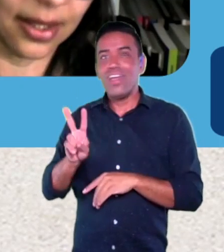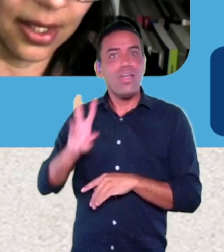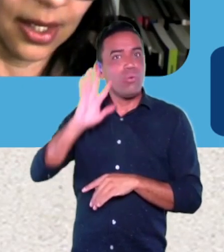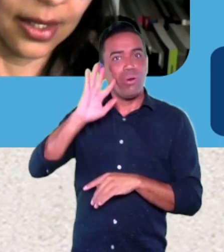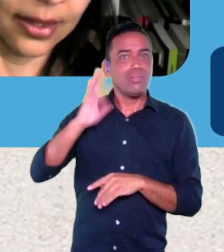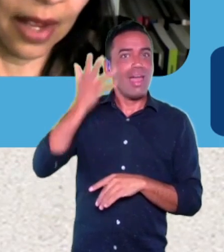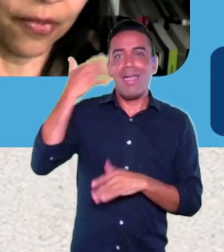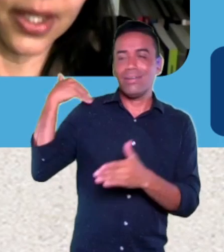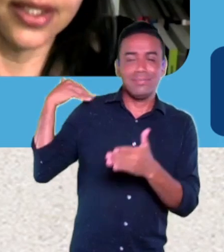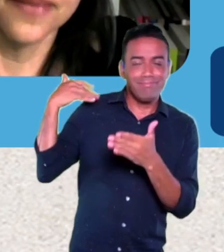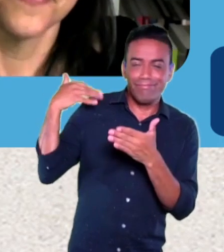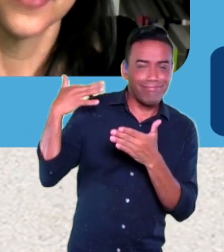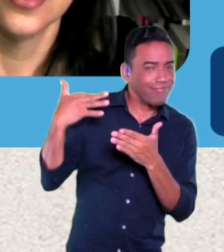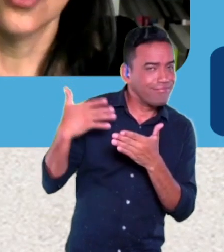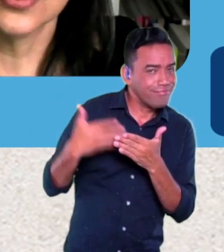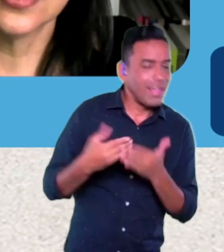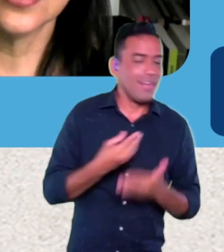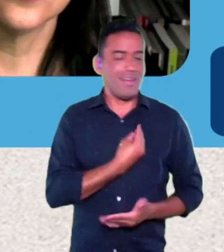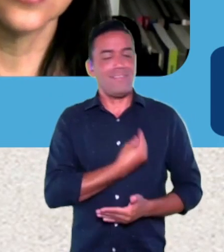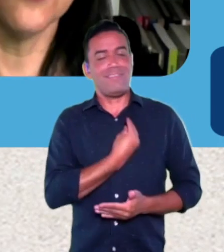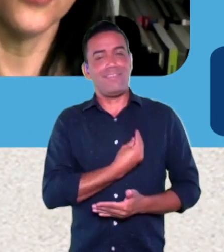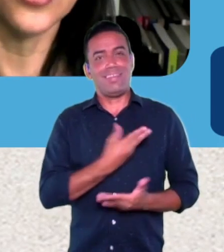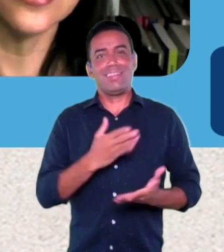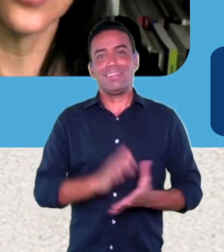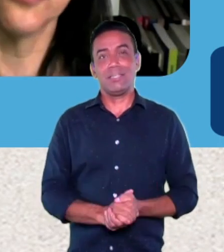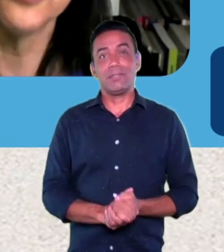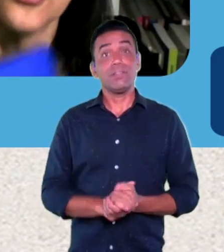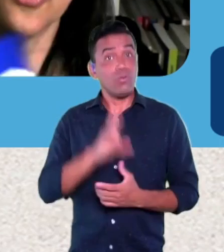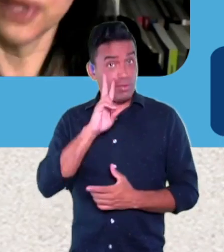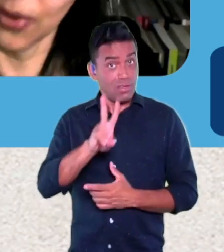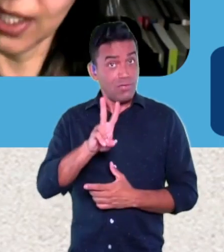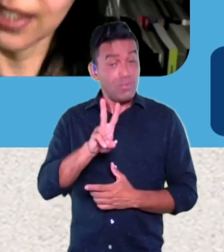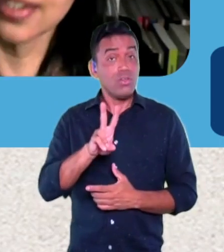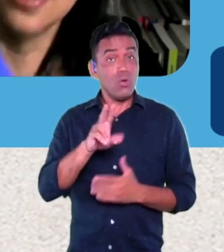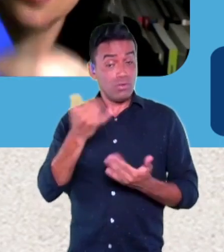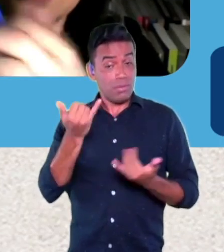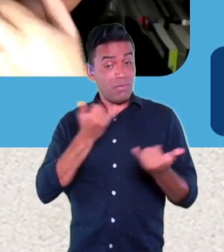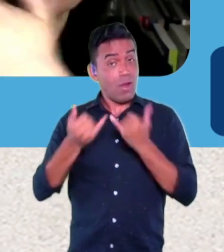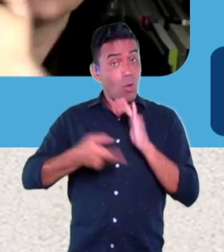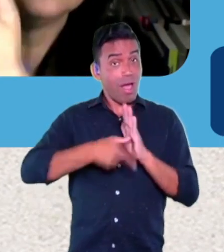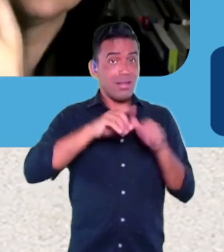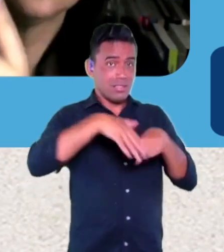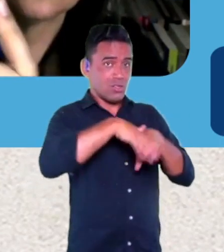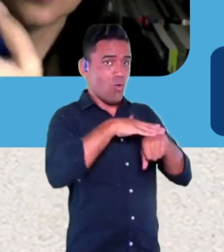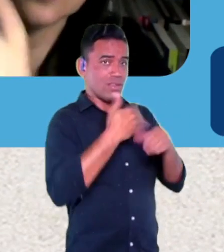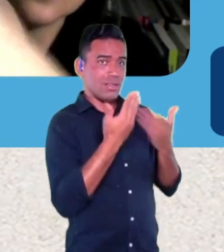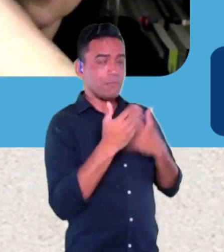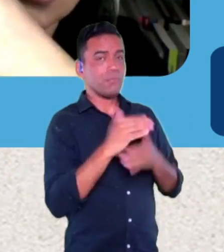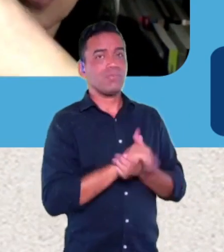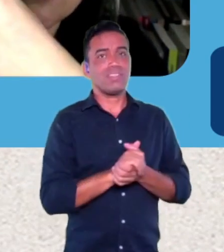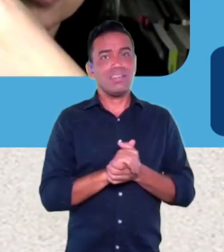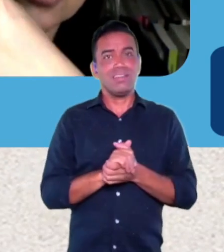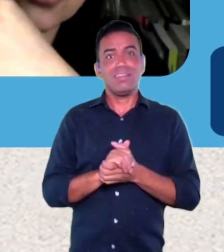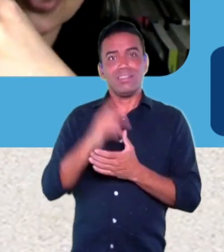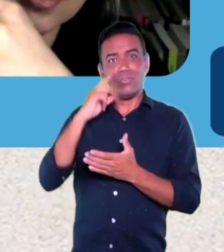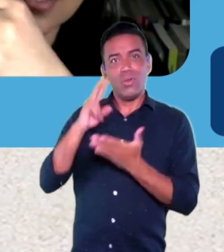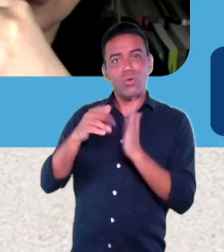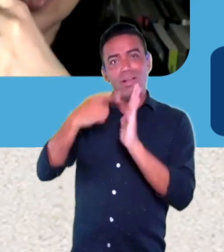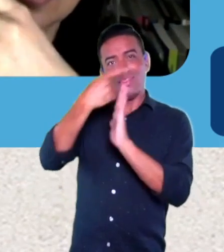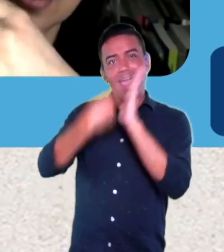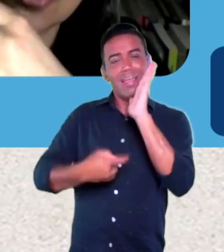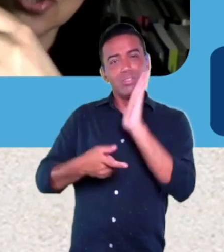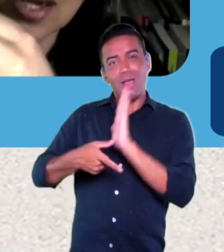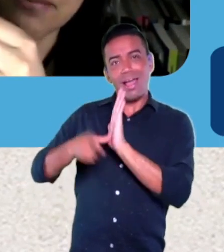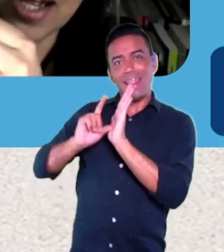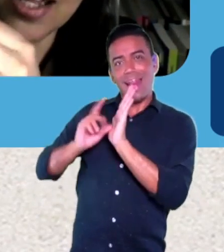longo da vida. Então, assim, você viu aí, você comentou comigo antes, né? Essa orelhinha de trás que vem com a ficha de